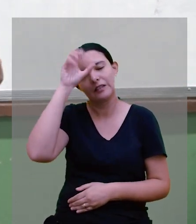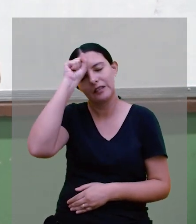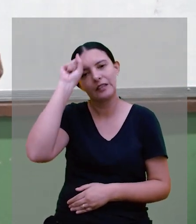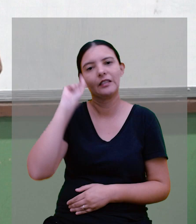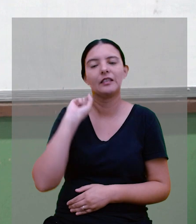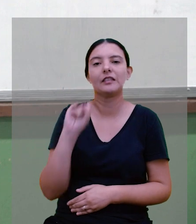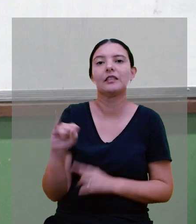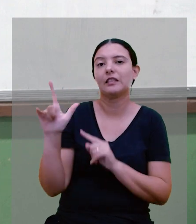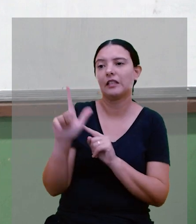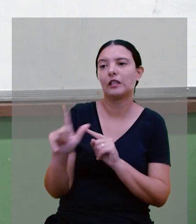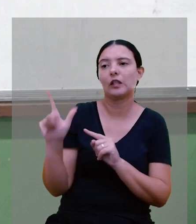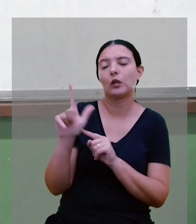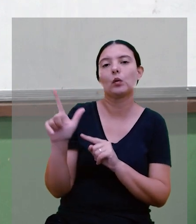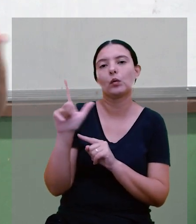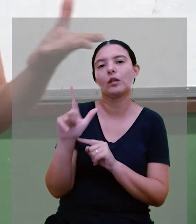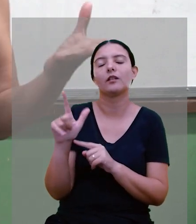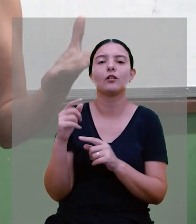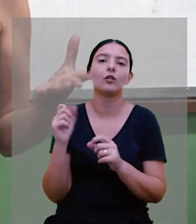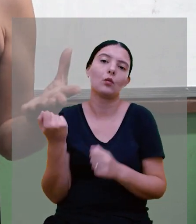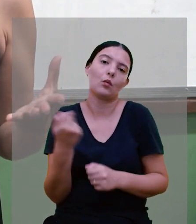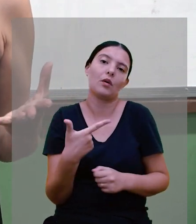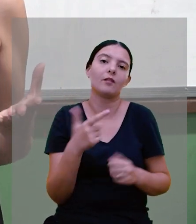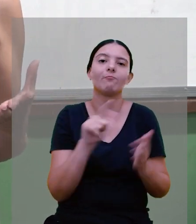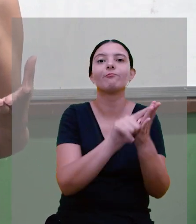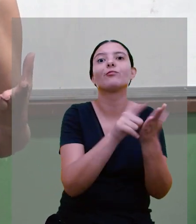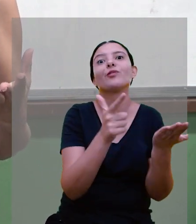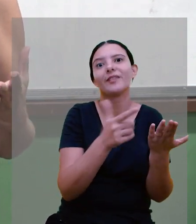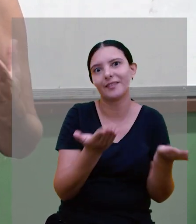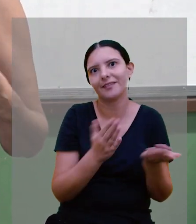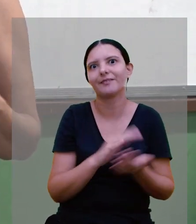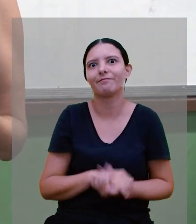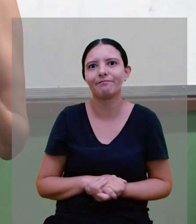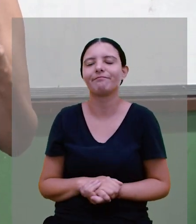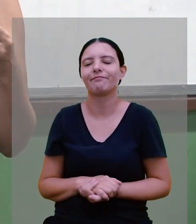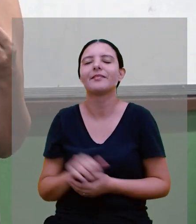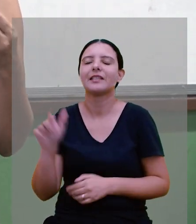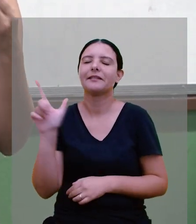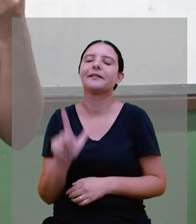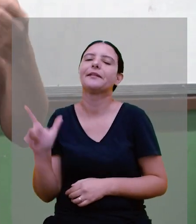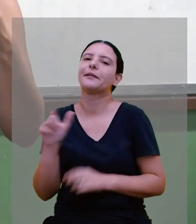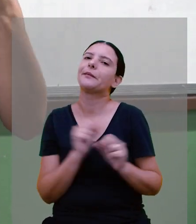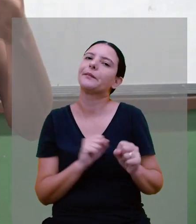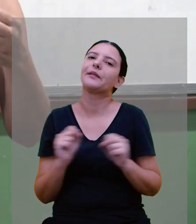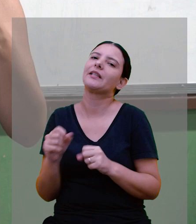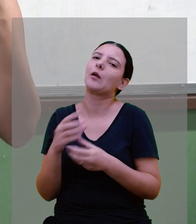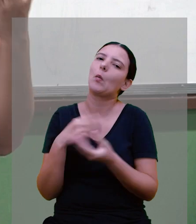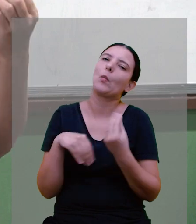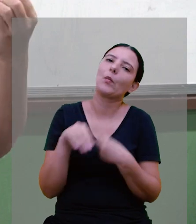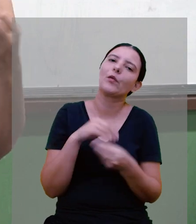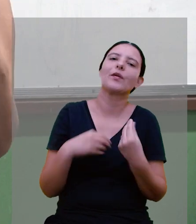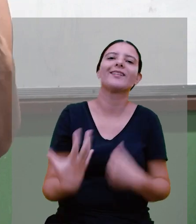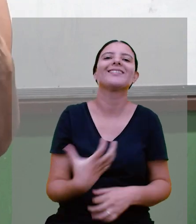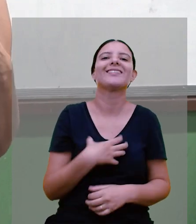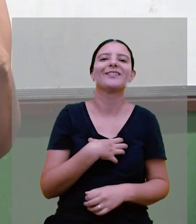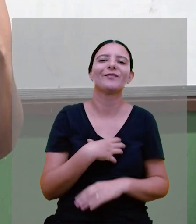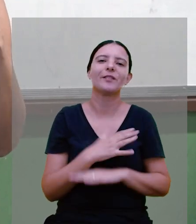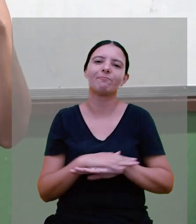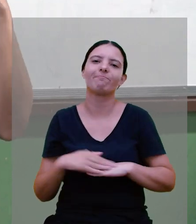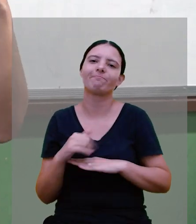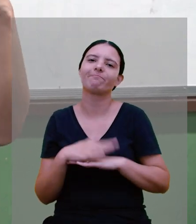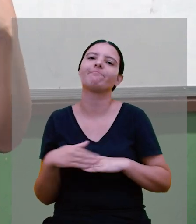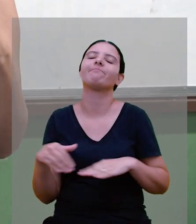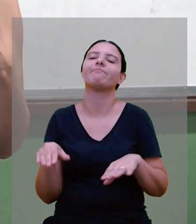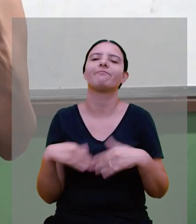pela literatura do que pelos jornais, né? E a literatura tem esse poder de misturar o sentimento, o afeto. E